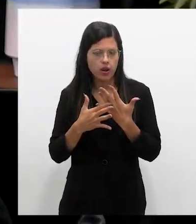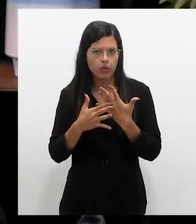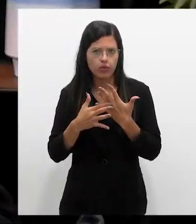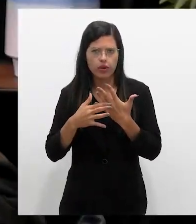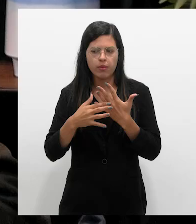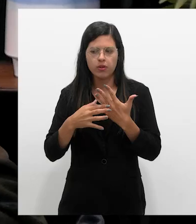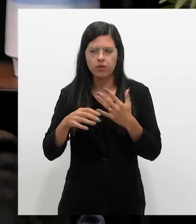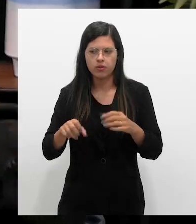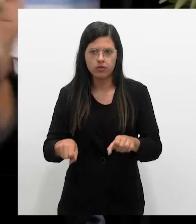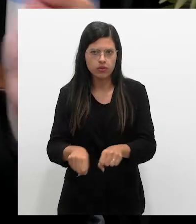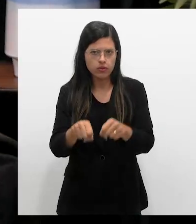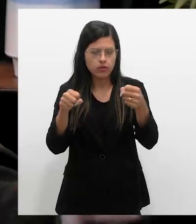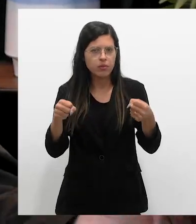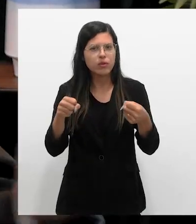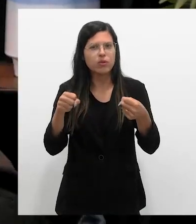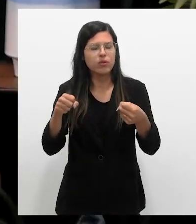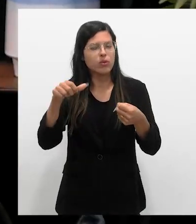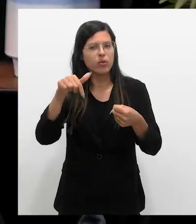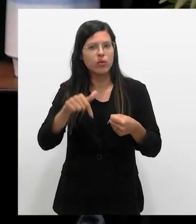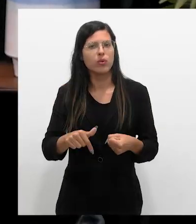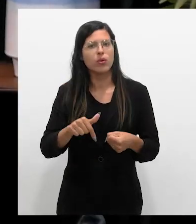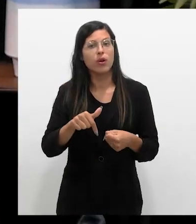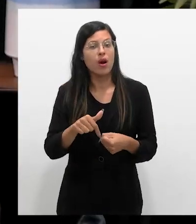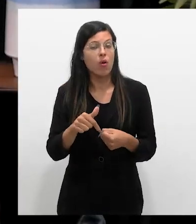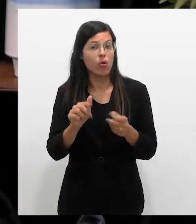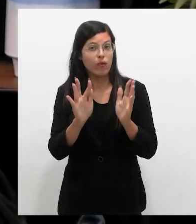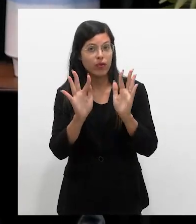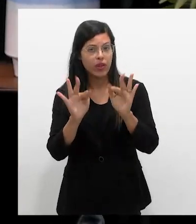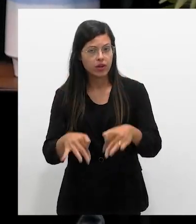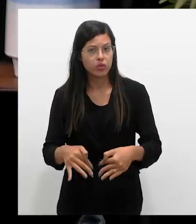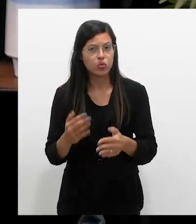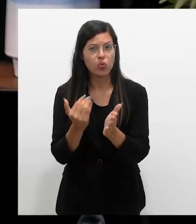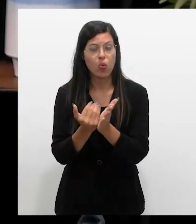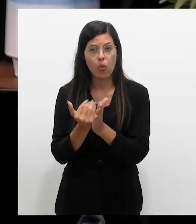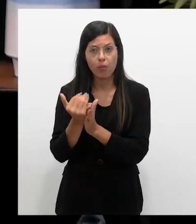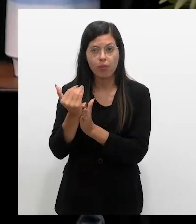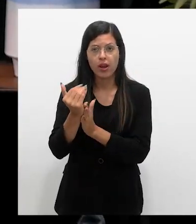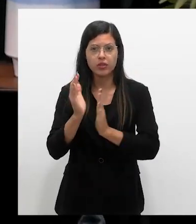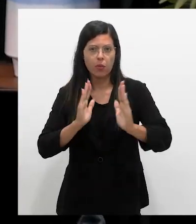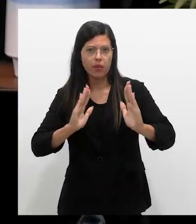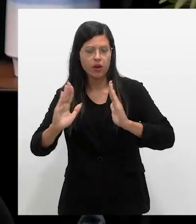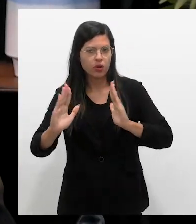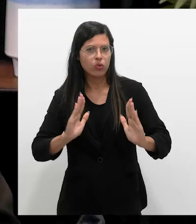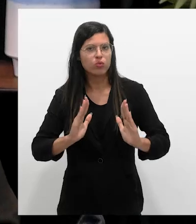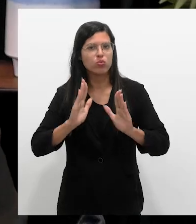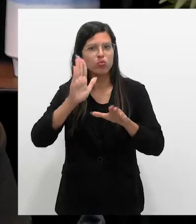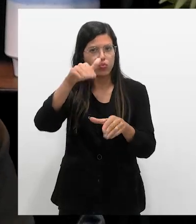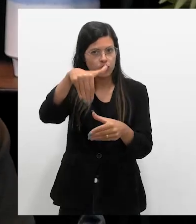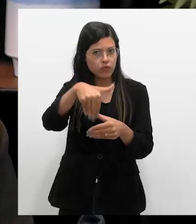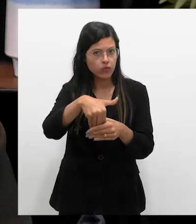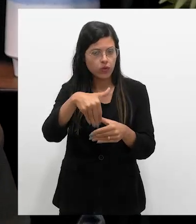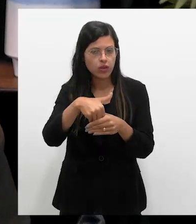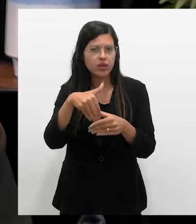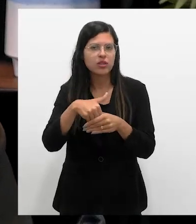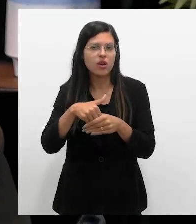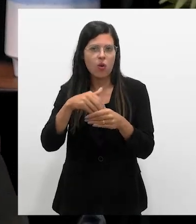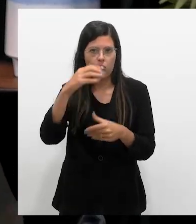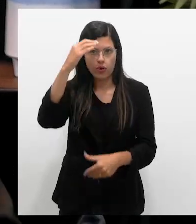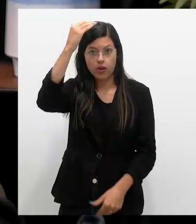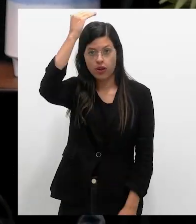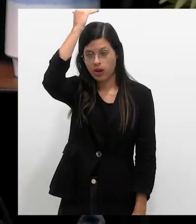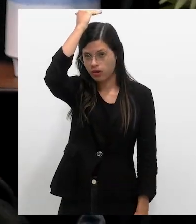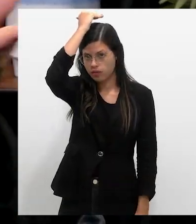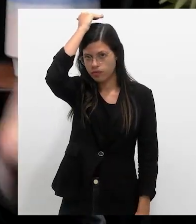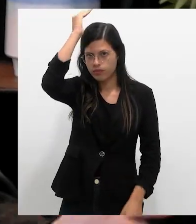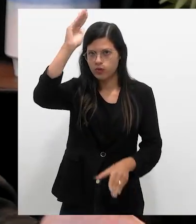isso. Os sinais característicos do pontificado dele. Terminou isso, inicia a votação para o novo Papa,